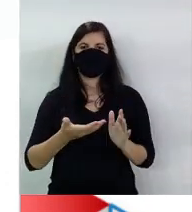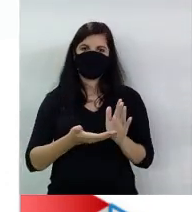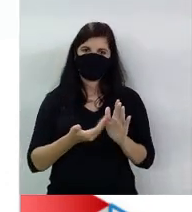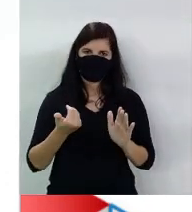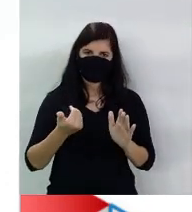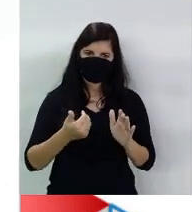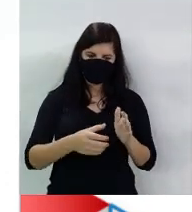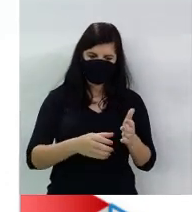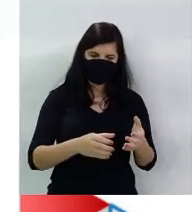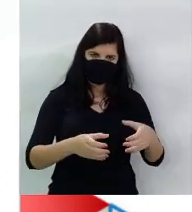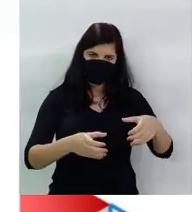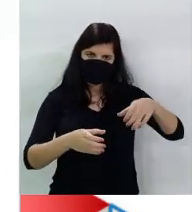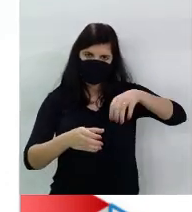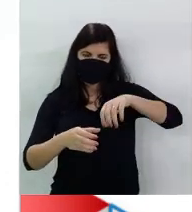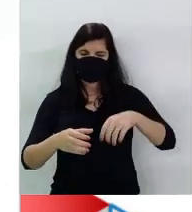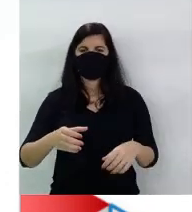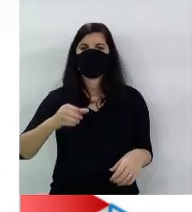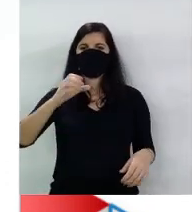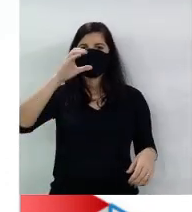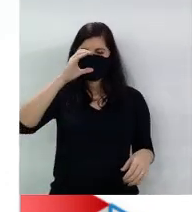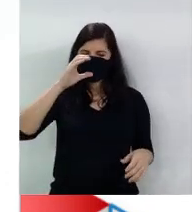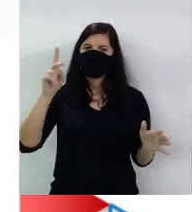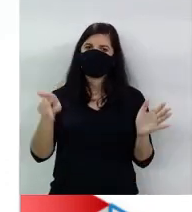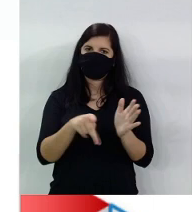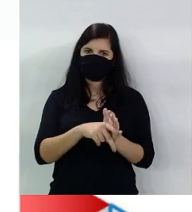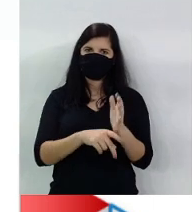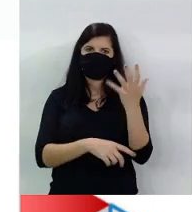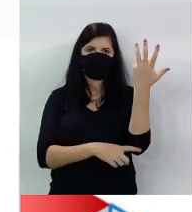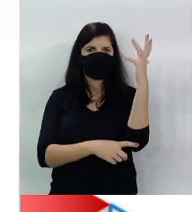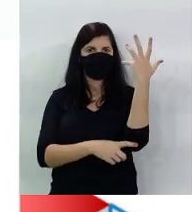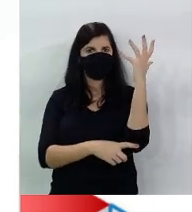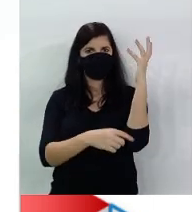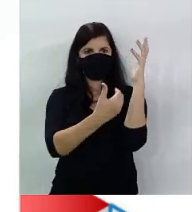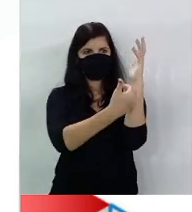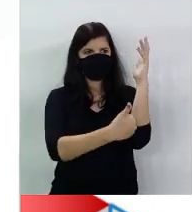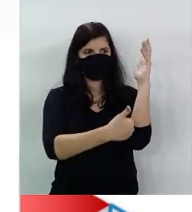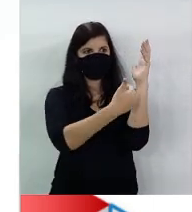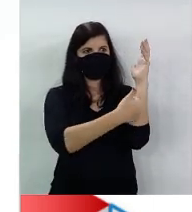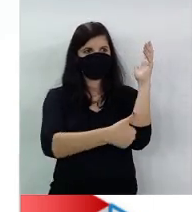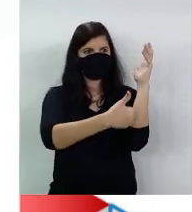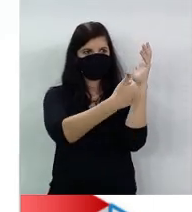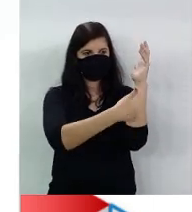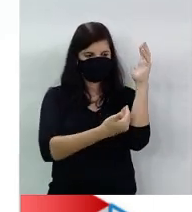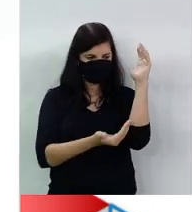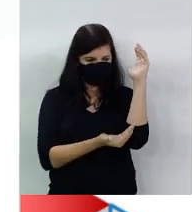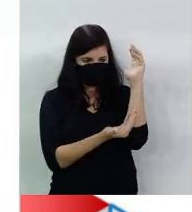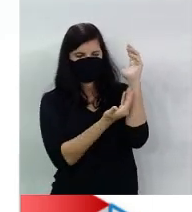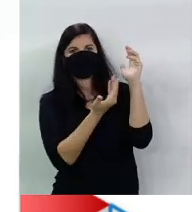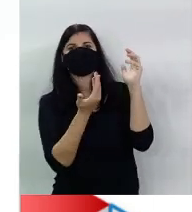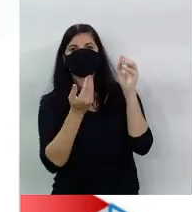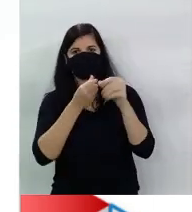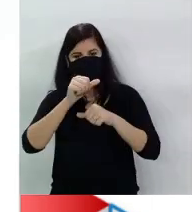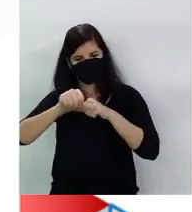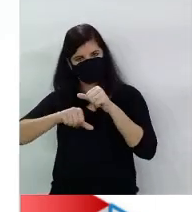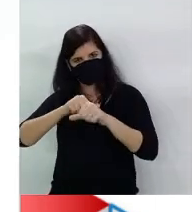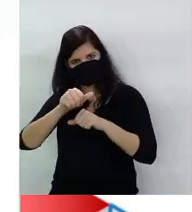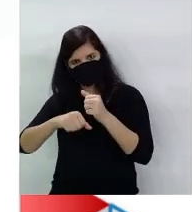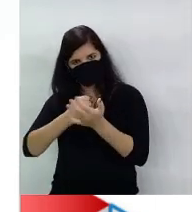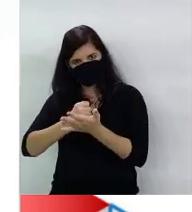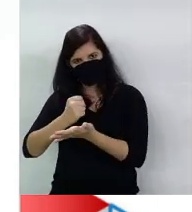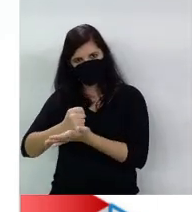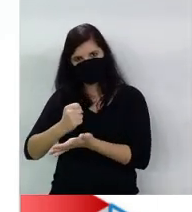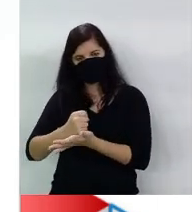a bebida extraída do casco, da casca, aliás, da árvore da acácia,